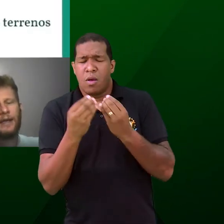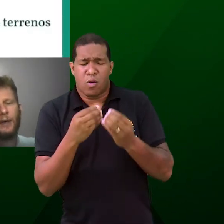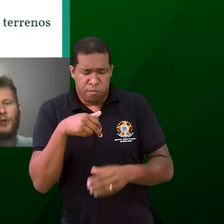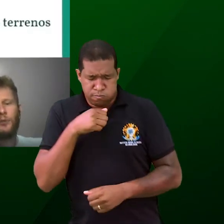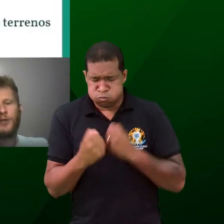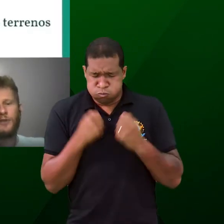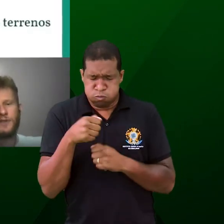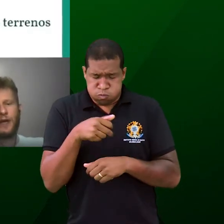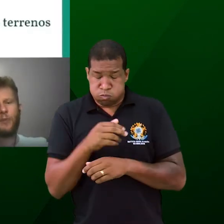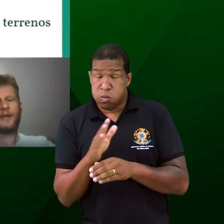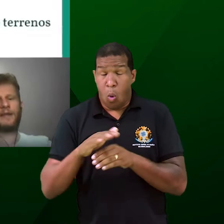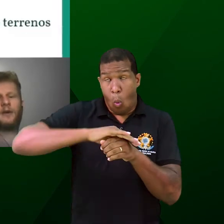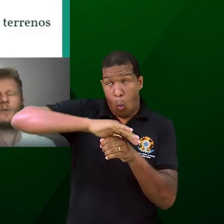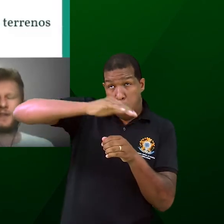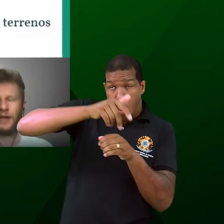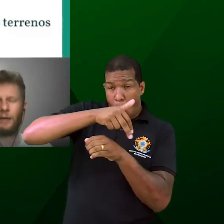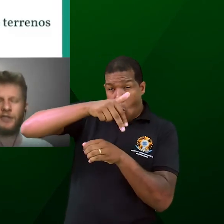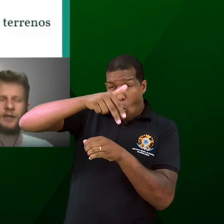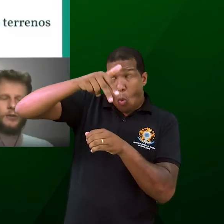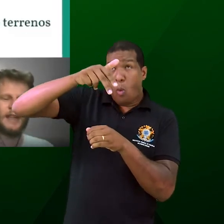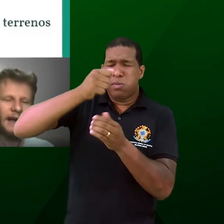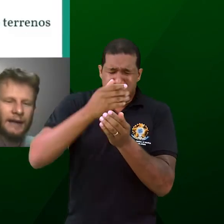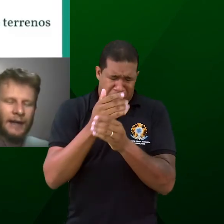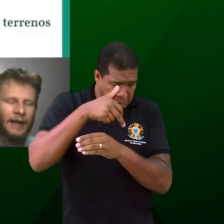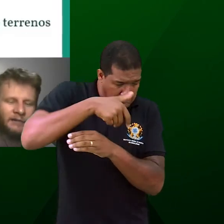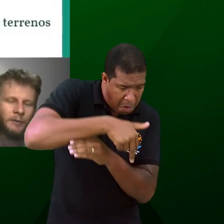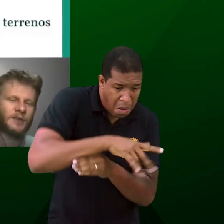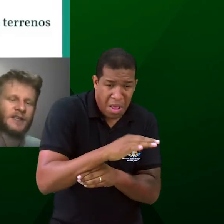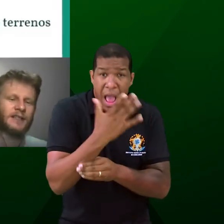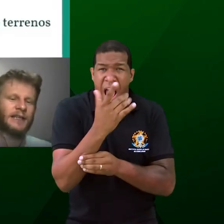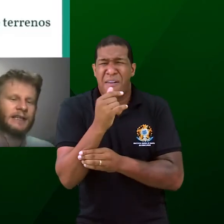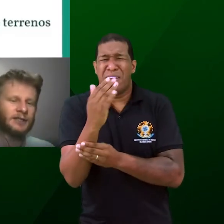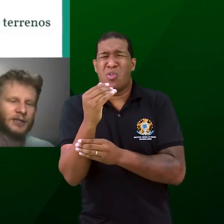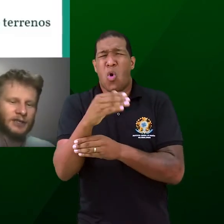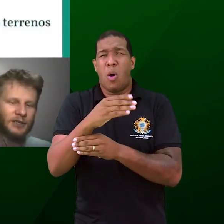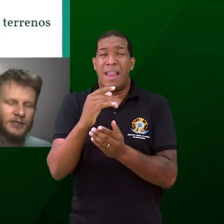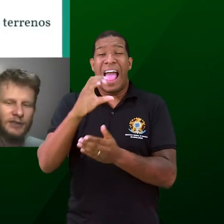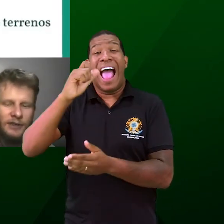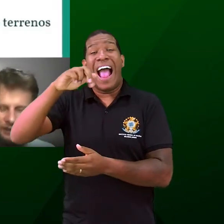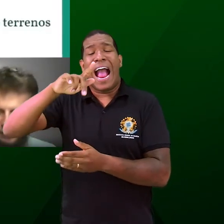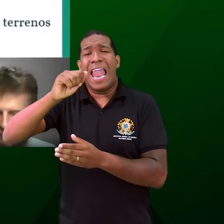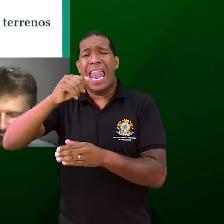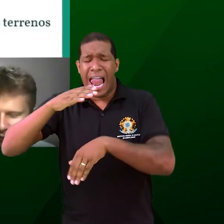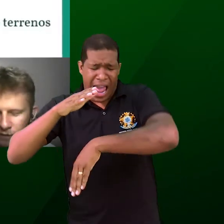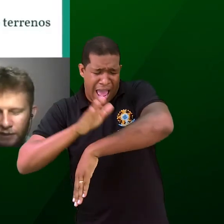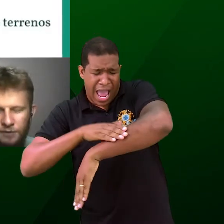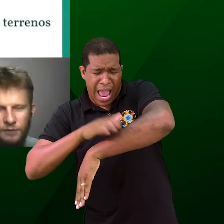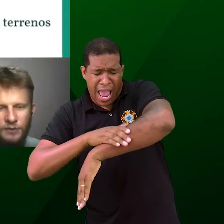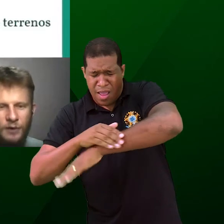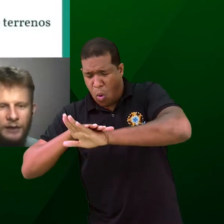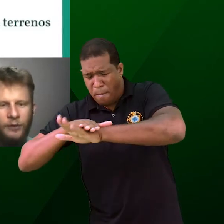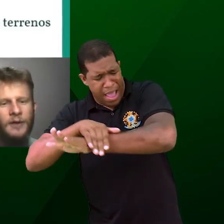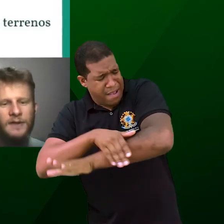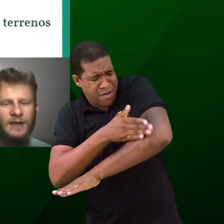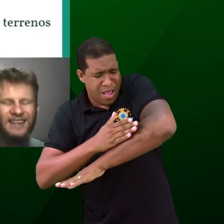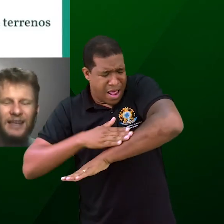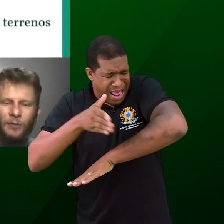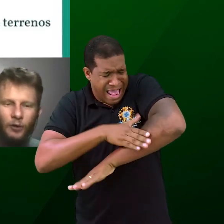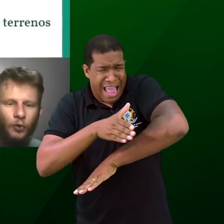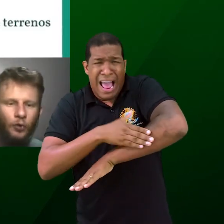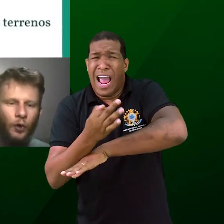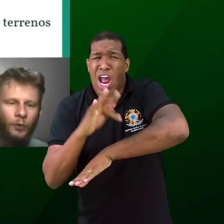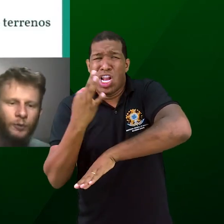mais famoso era a marca Polar, né? Era muito caro, né? Hoje já é um pouco mais acessível, mas não tanto. Mas existem outras